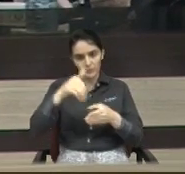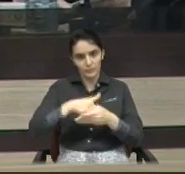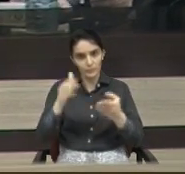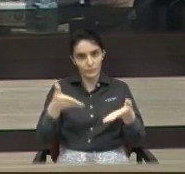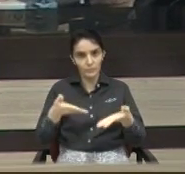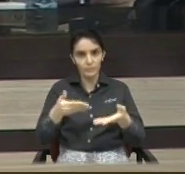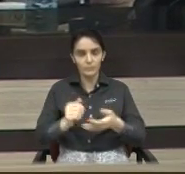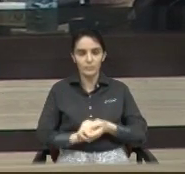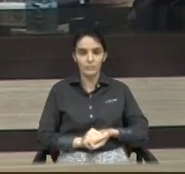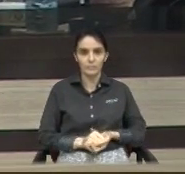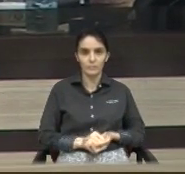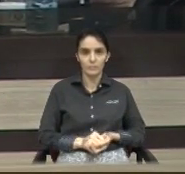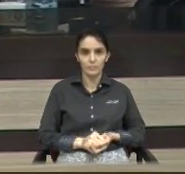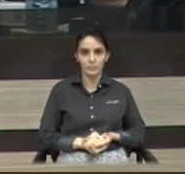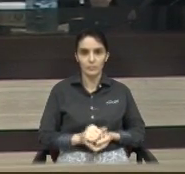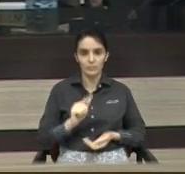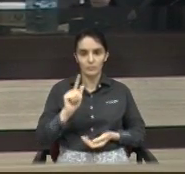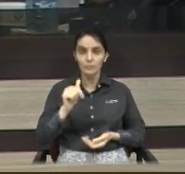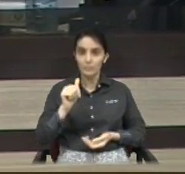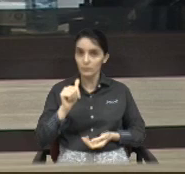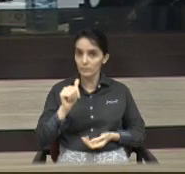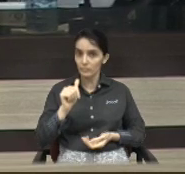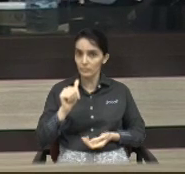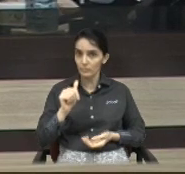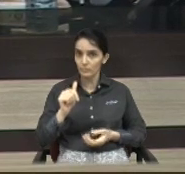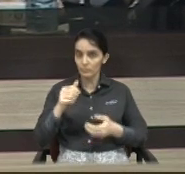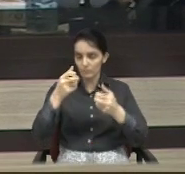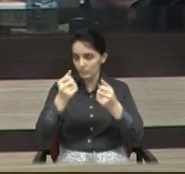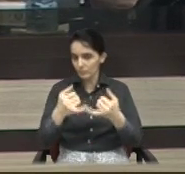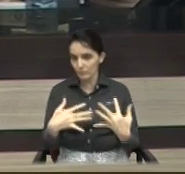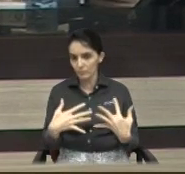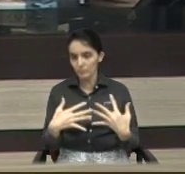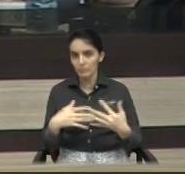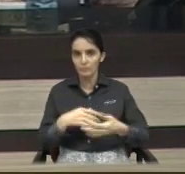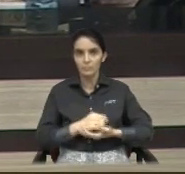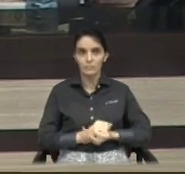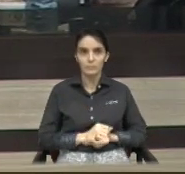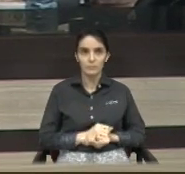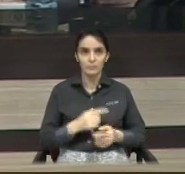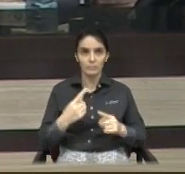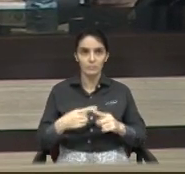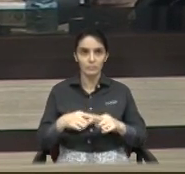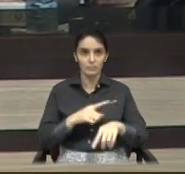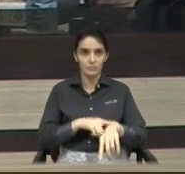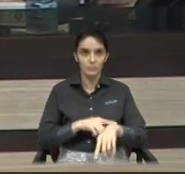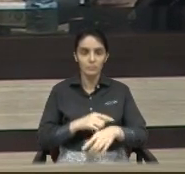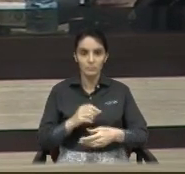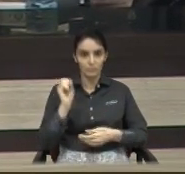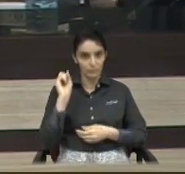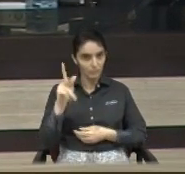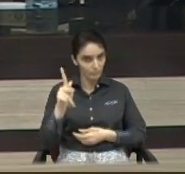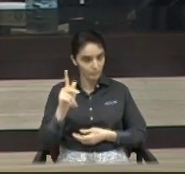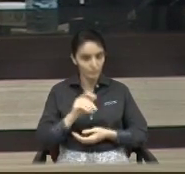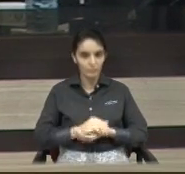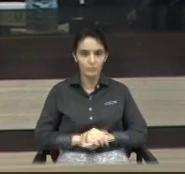agora e o proponente tem como justificar devido ao tempo avançado. Ok?